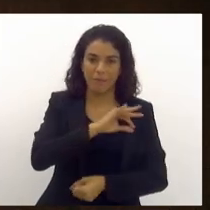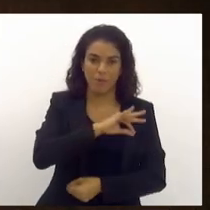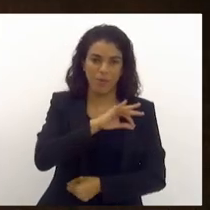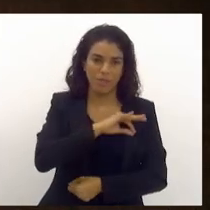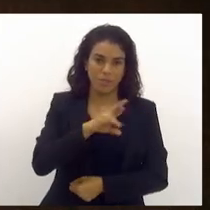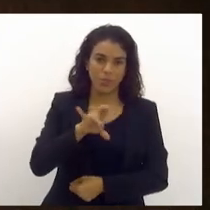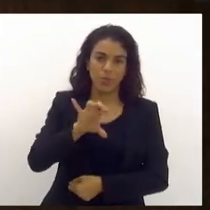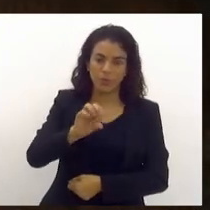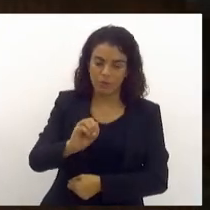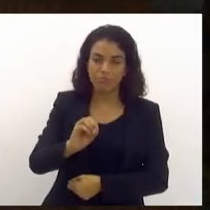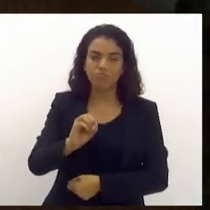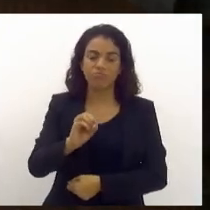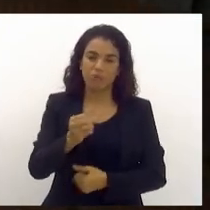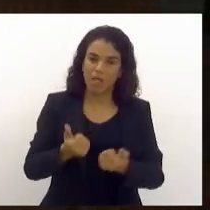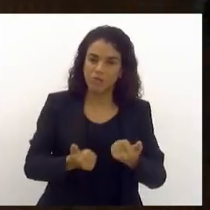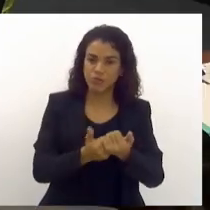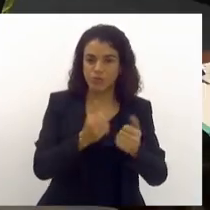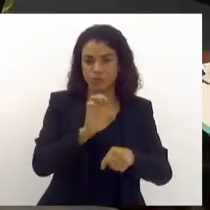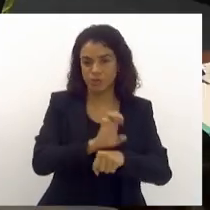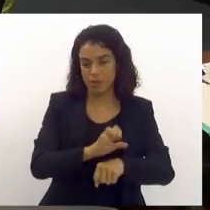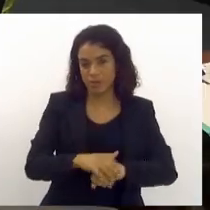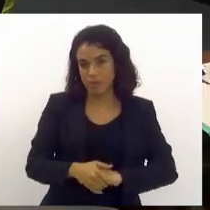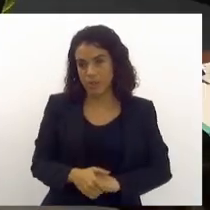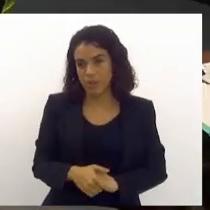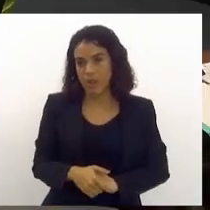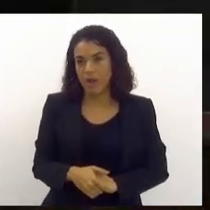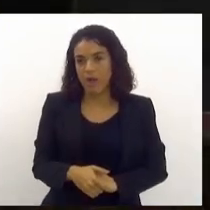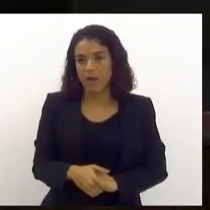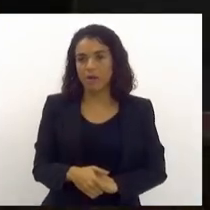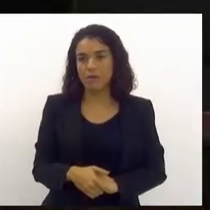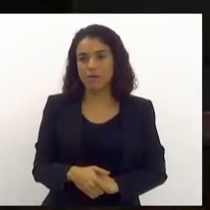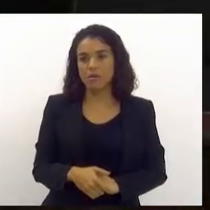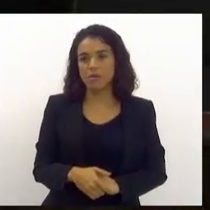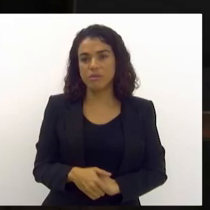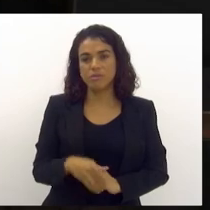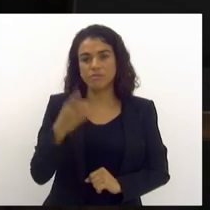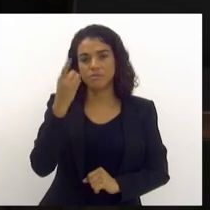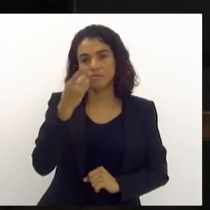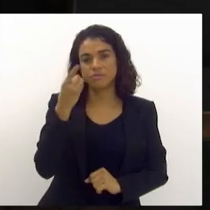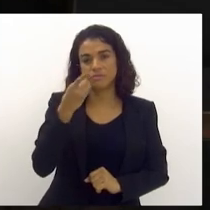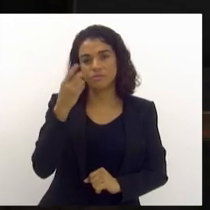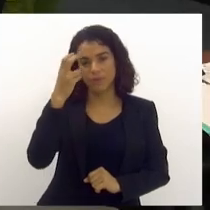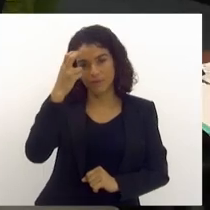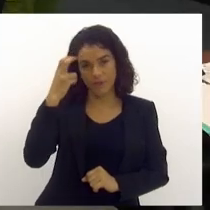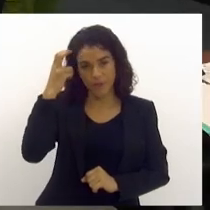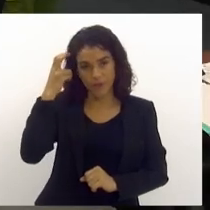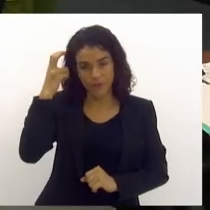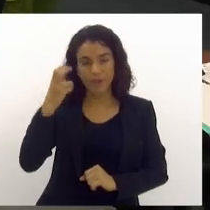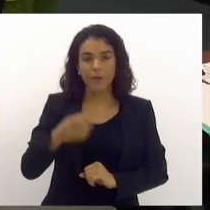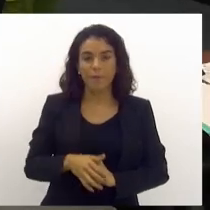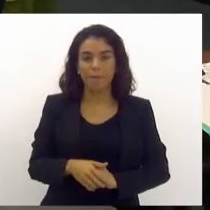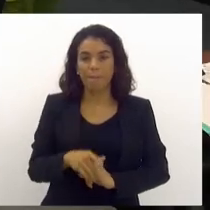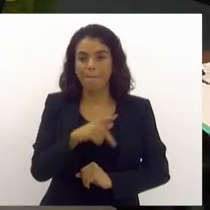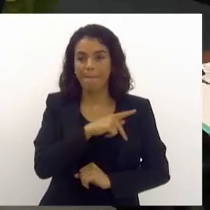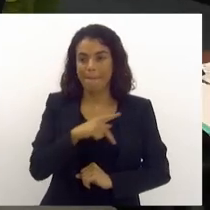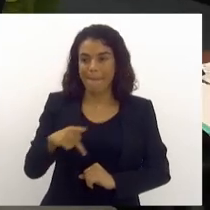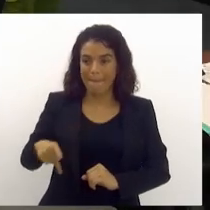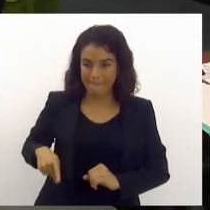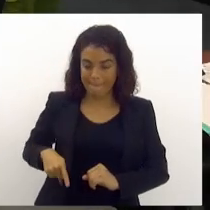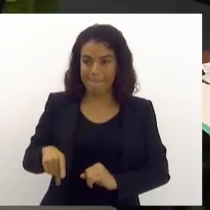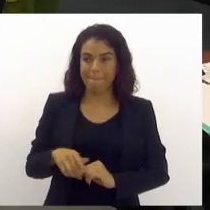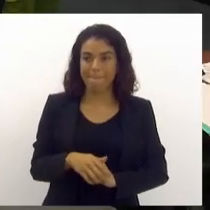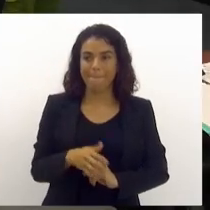grande trabalho por esse Estado. Obrigado, presidente. Muito obrigado, deputado Jorge Felipe Neto. Deputada Verônica Lima. Presidente, eu quero fazer